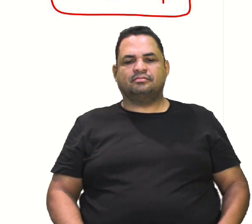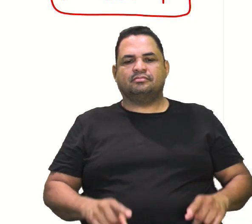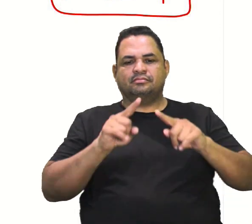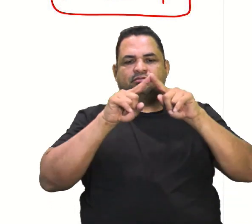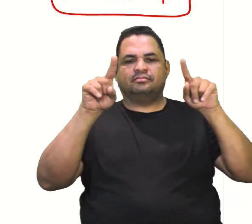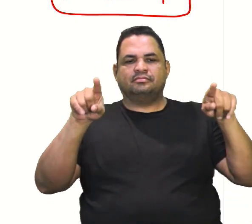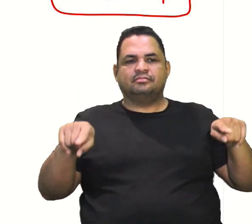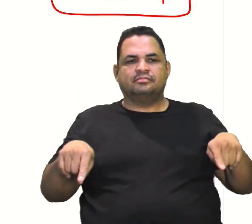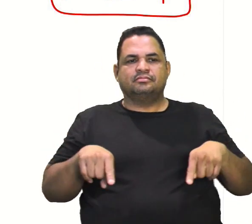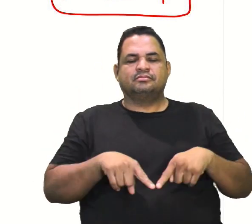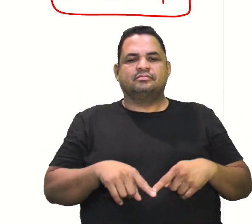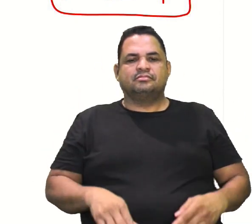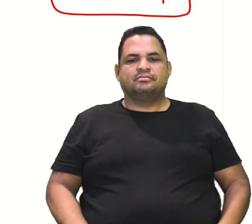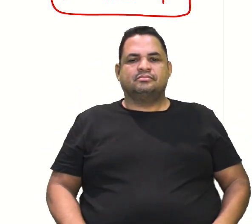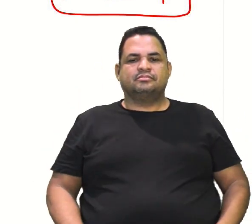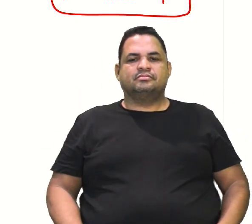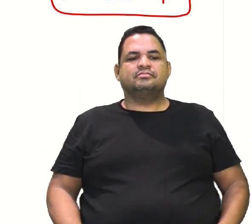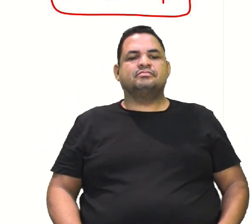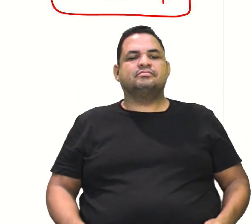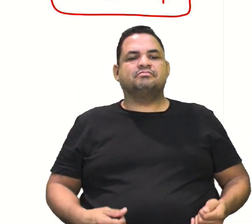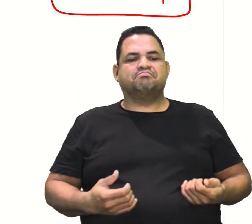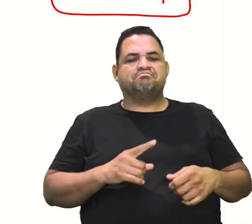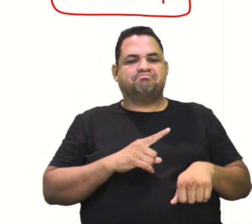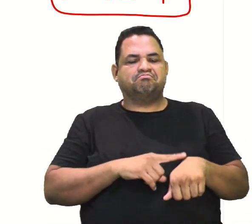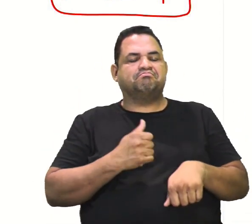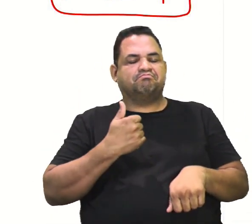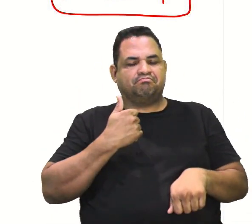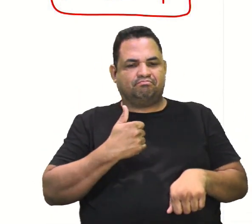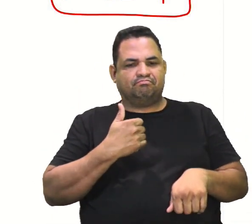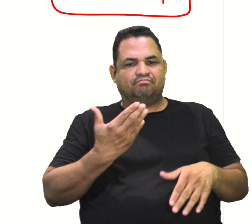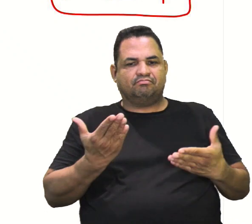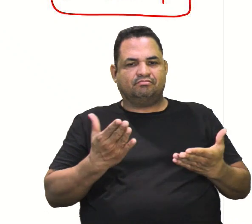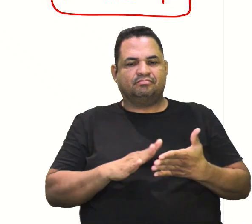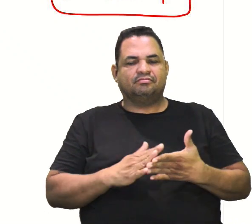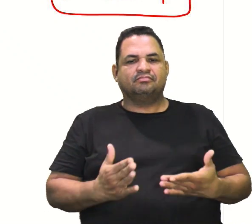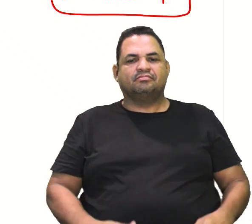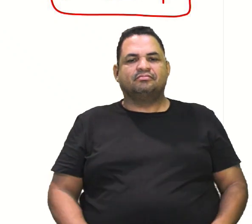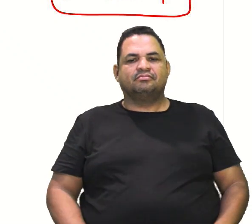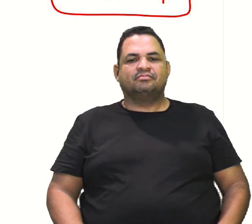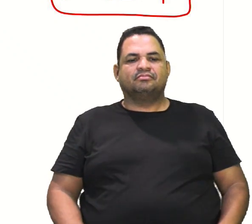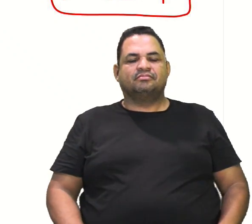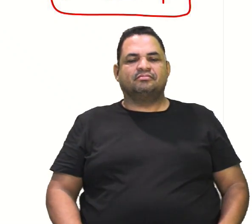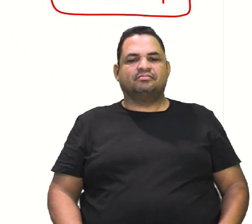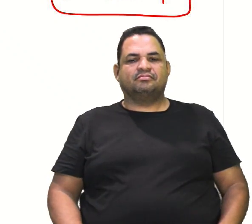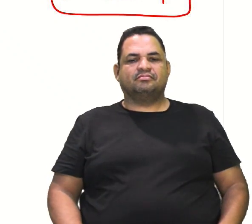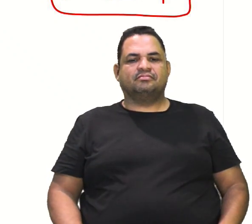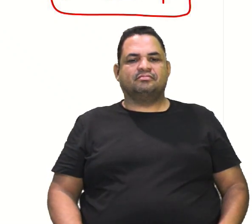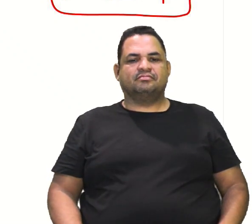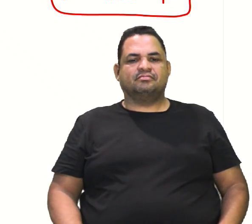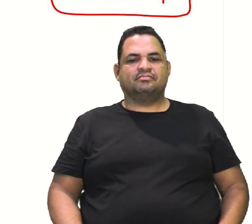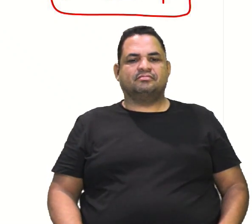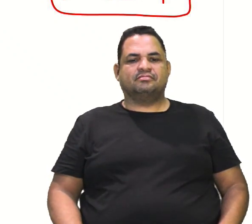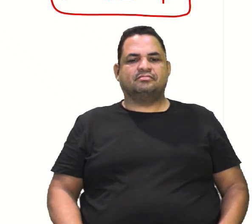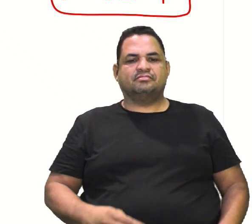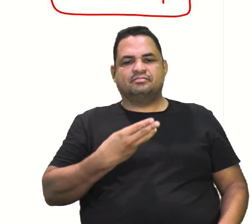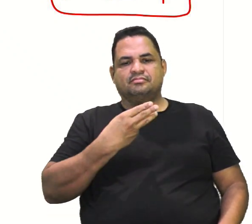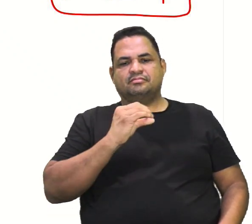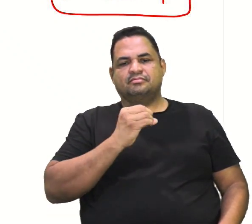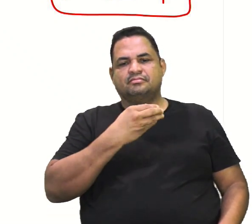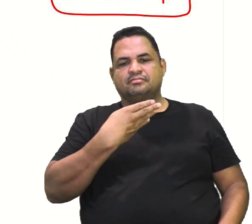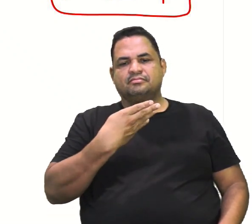do bate o sino com vocês, que dá tempo e a gente vai relembrar aí. Então a gente tem os ângulos 30,